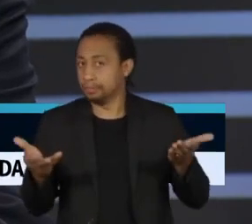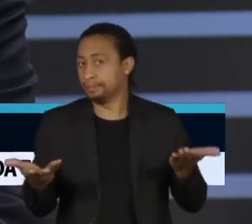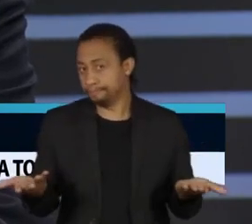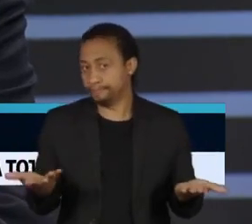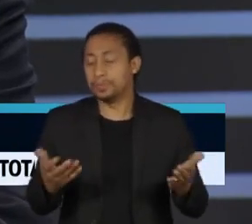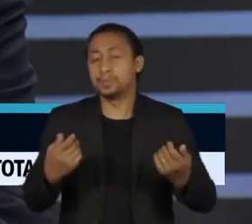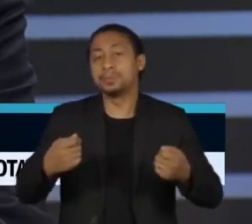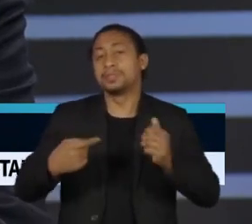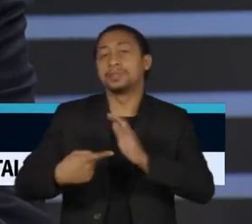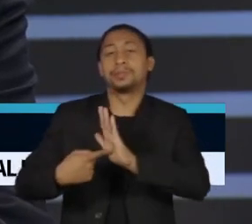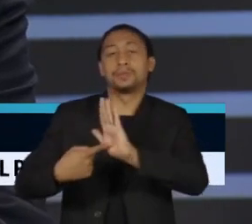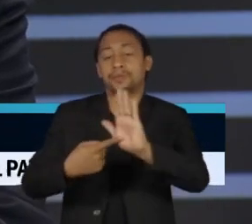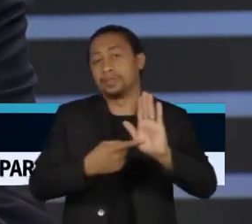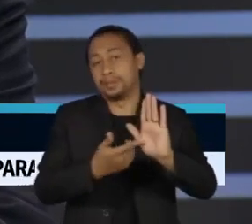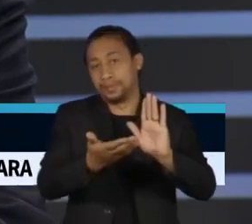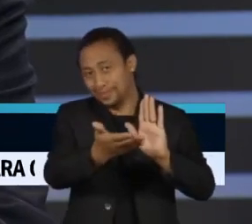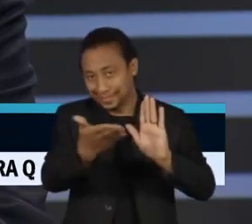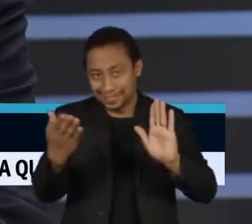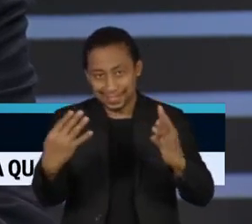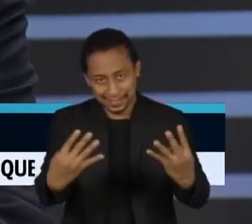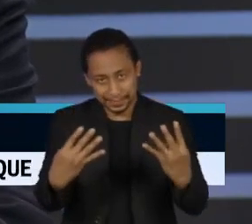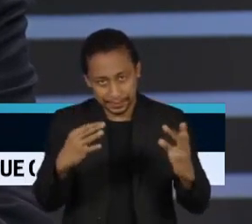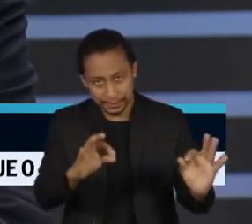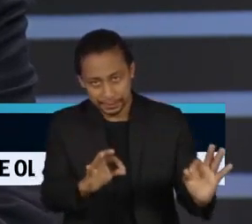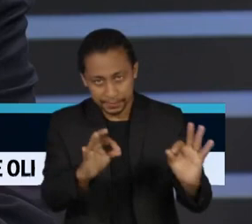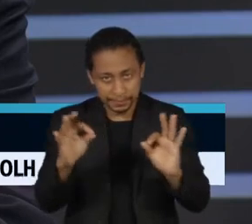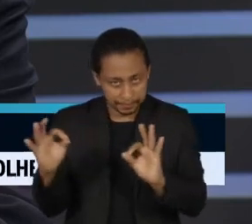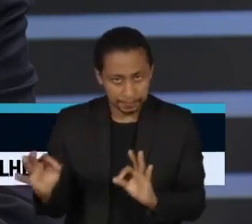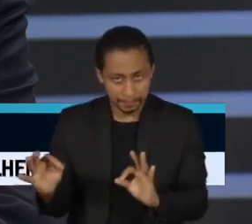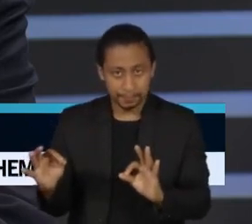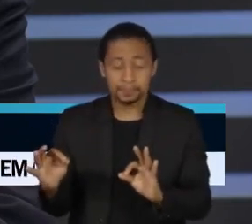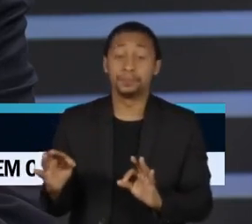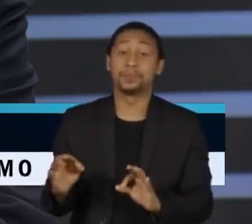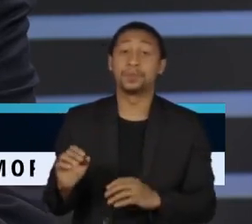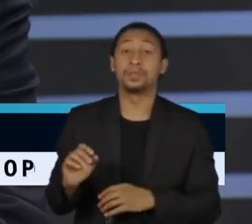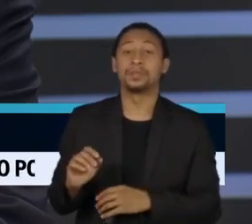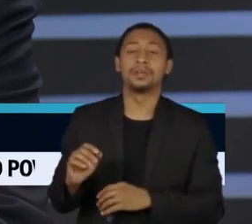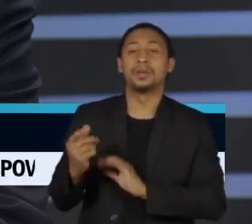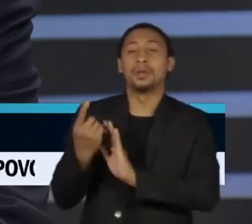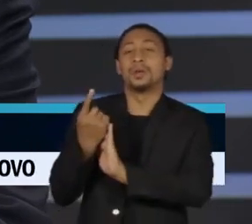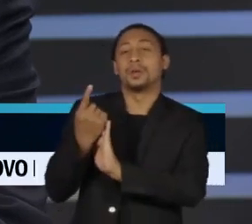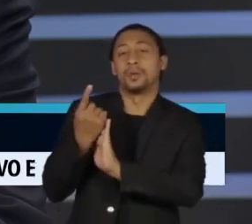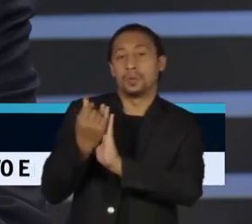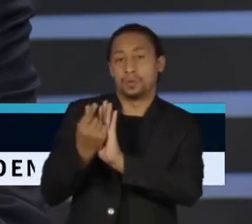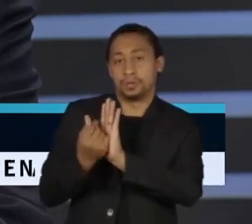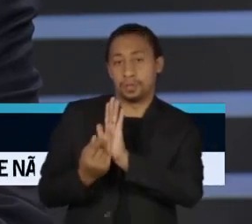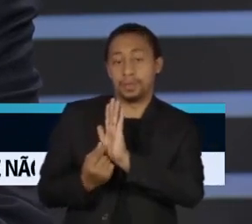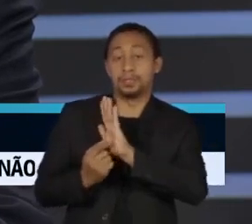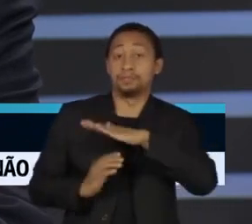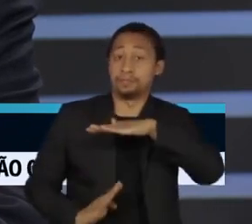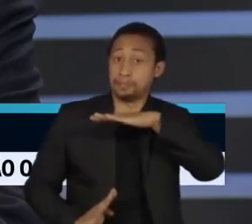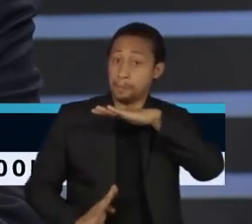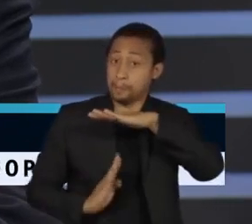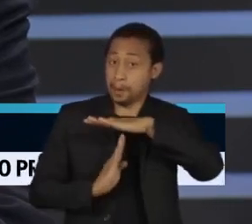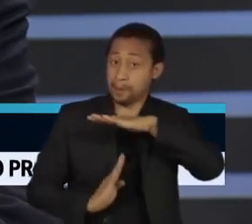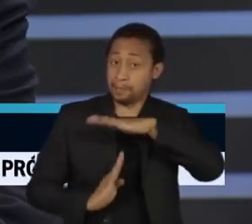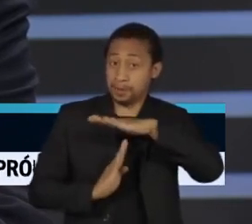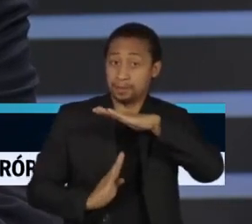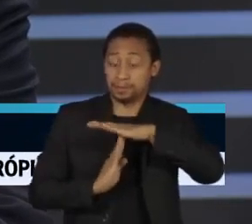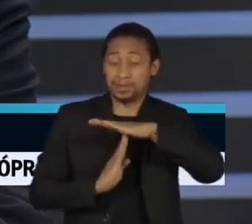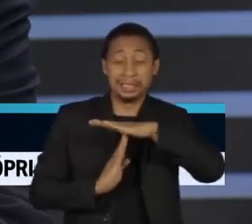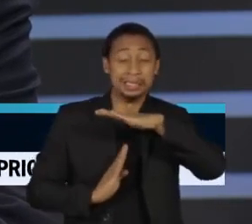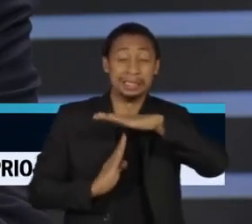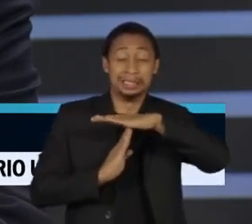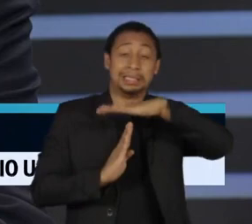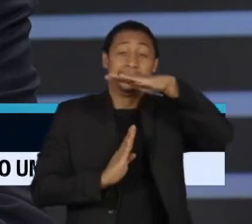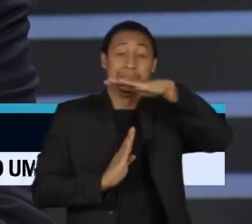Especialmente para quem está nos acompanhando que na verdade o teto de gastos roeu há muito tempo no Brasil né Nos últimos